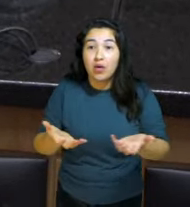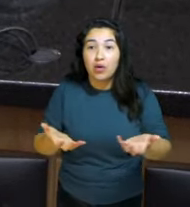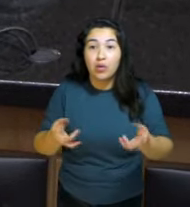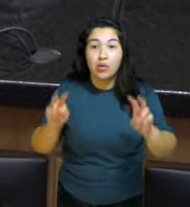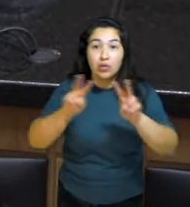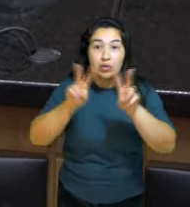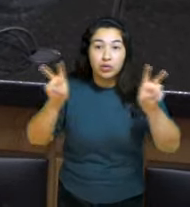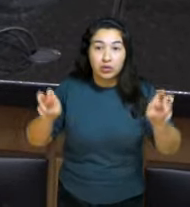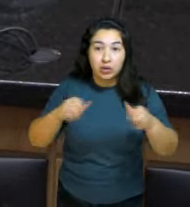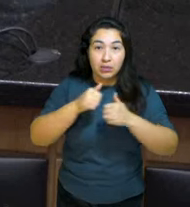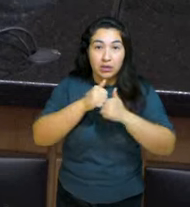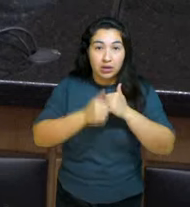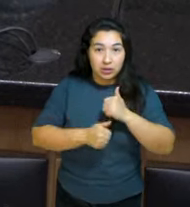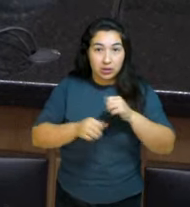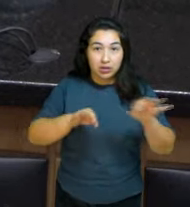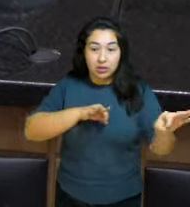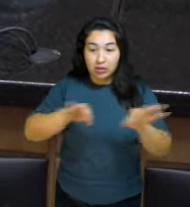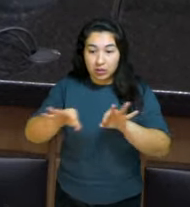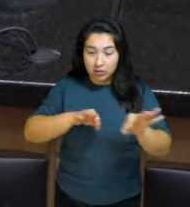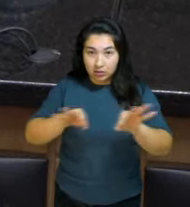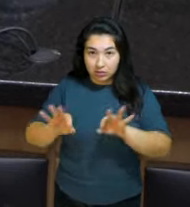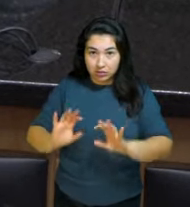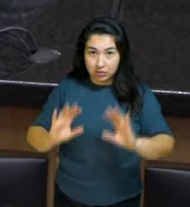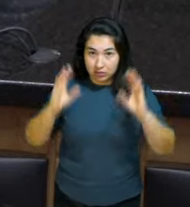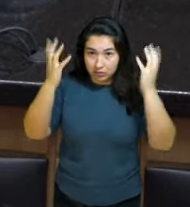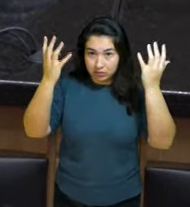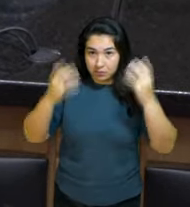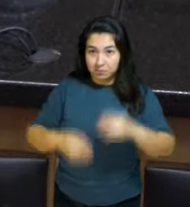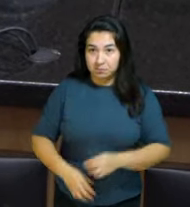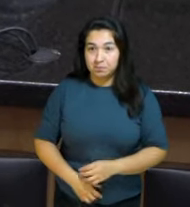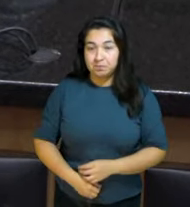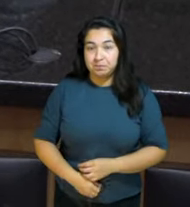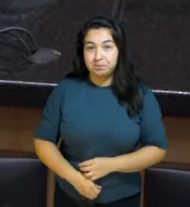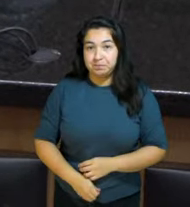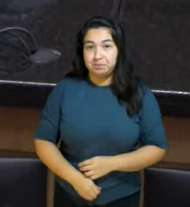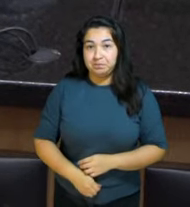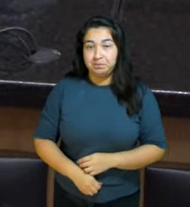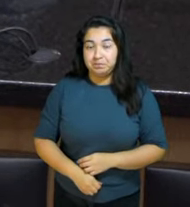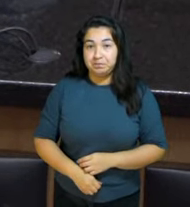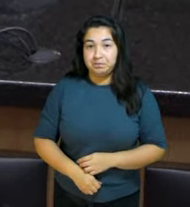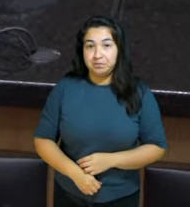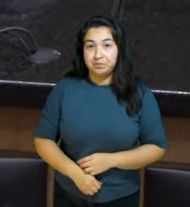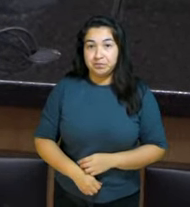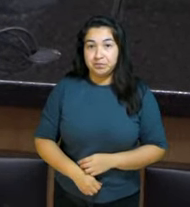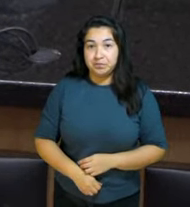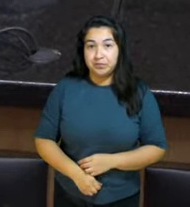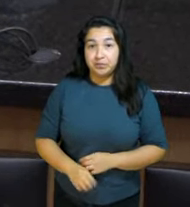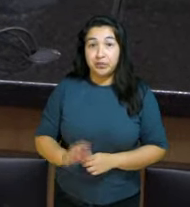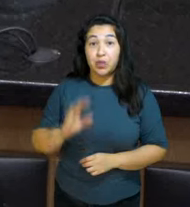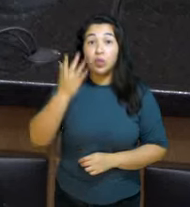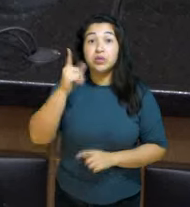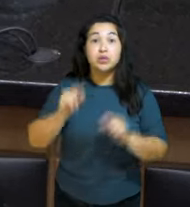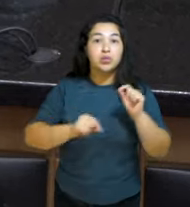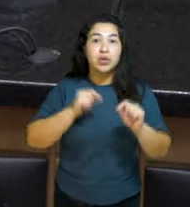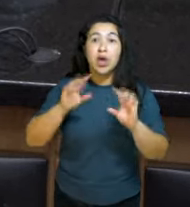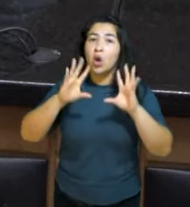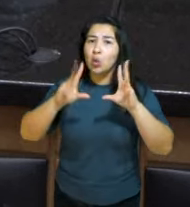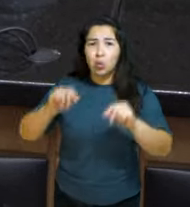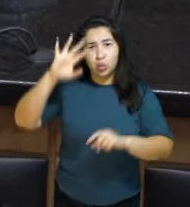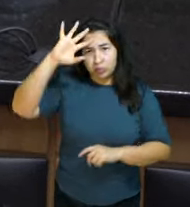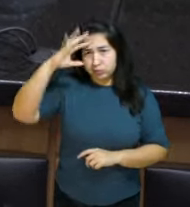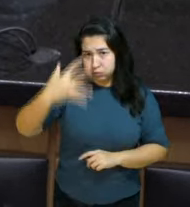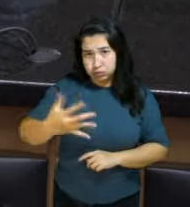da questão do atleta, da organização do evento, nós precisamos... O que acontece, deputado Ivan Nats, é consequência, tudo tem